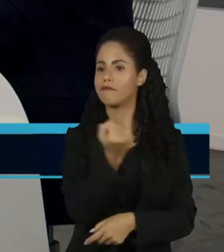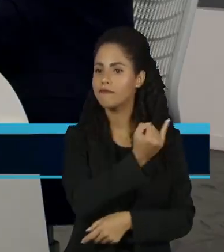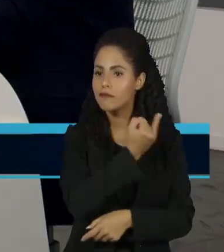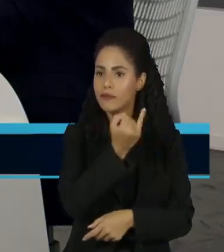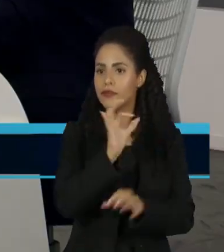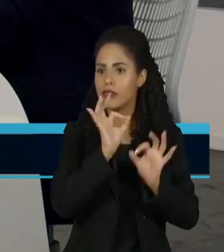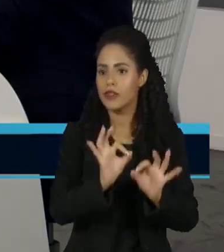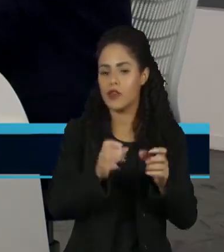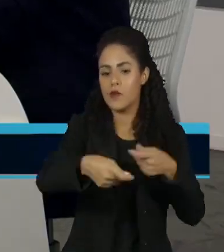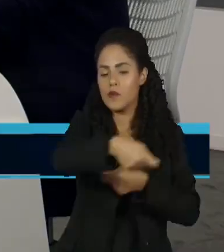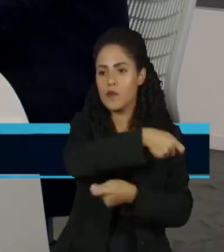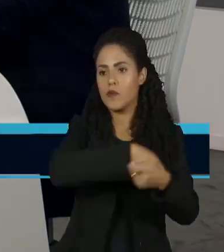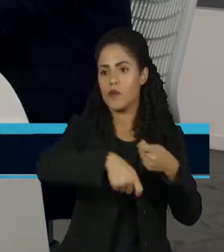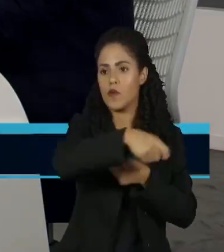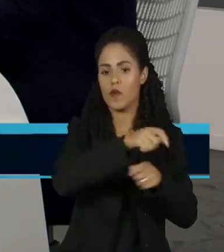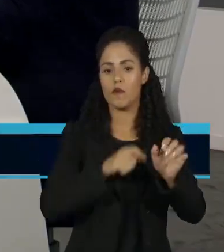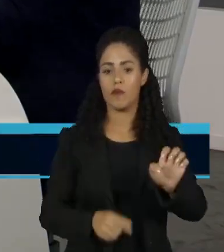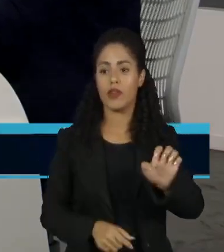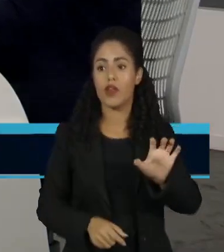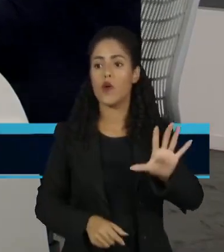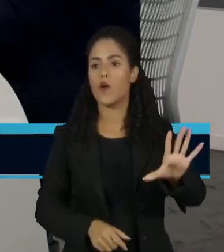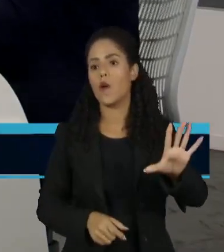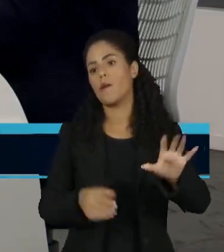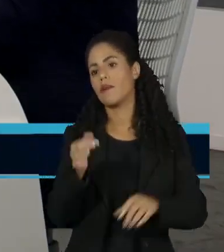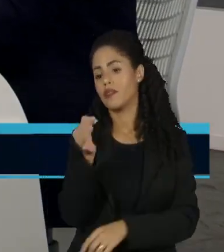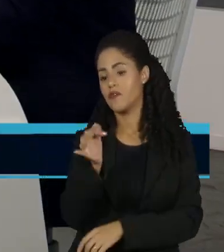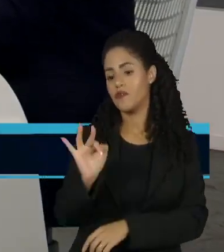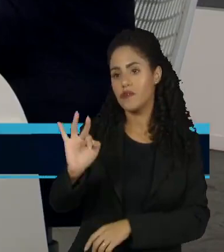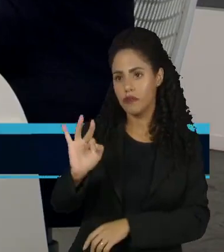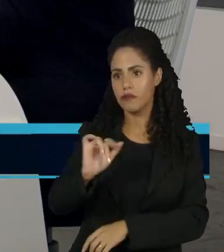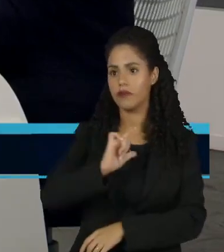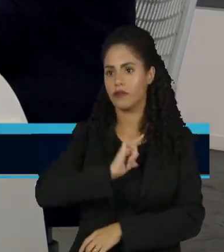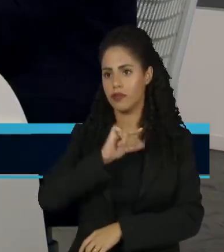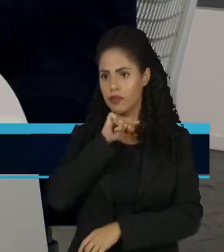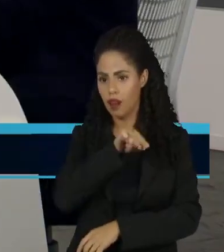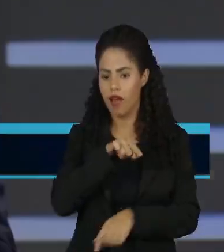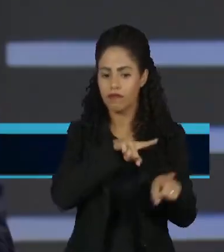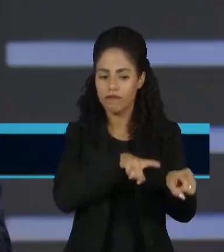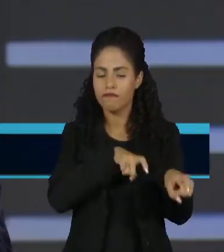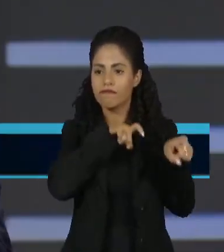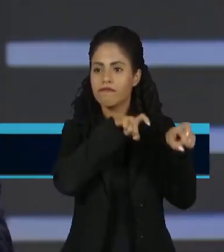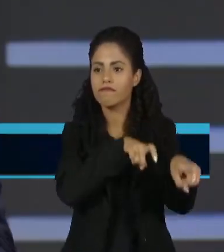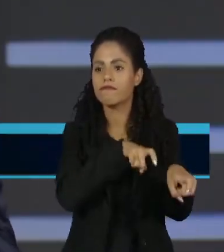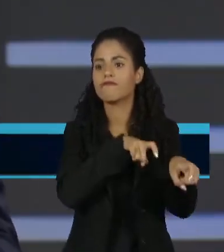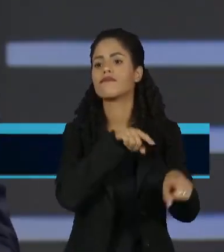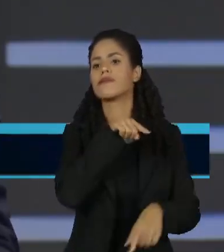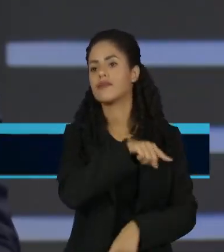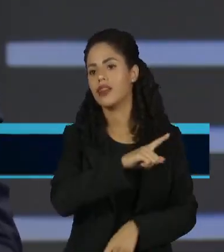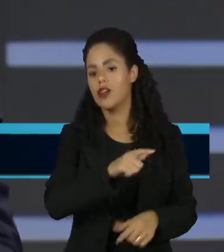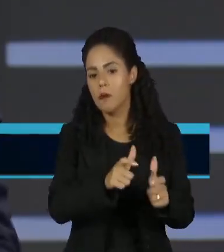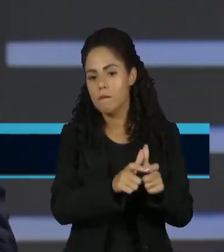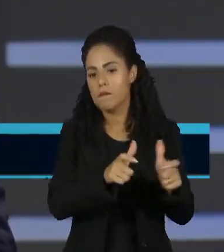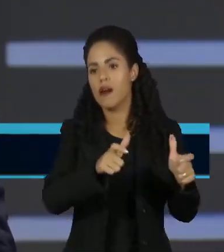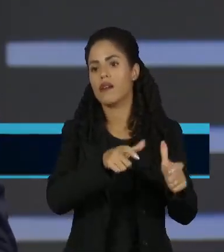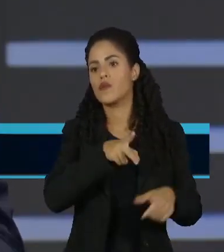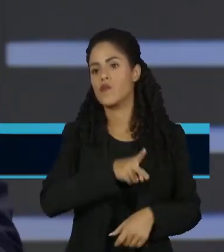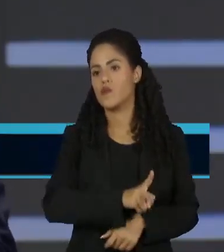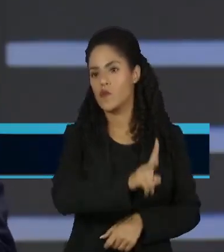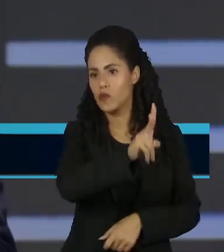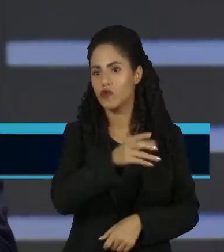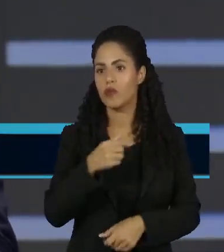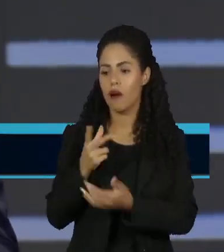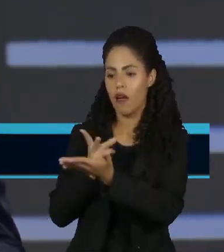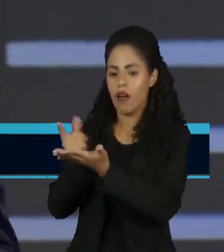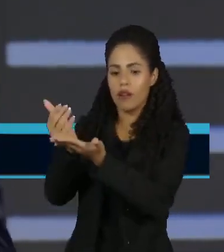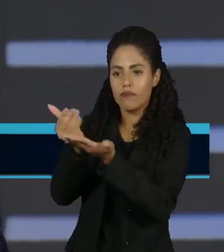particularmente para economias europeias, como a França, por exemplo, e os seus subsídios da agricultura, que impedem com que ela abra a porta para a importação